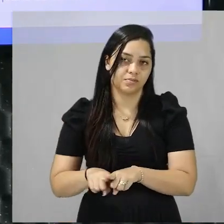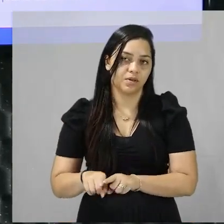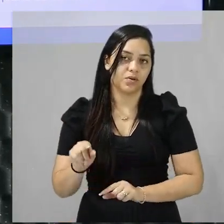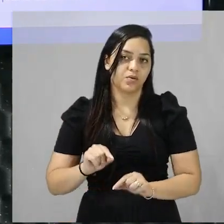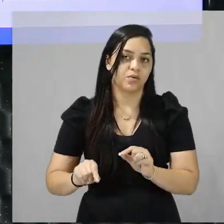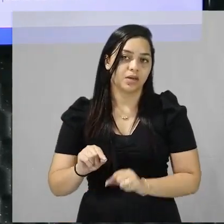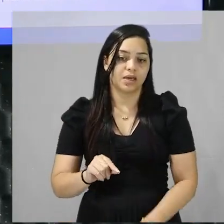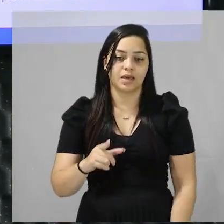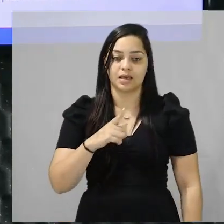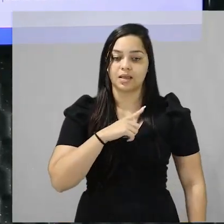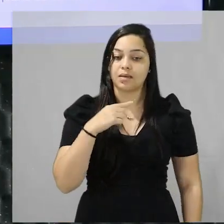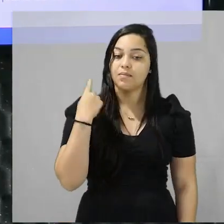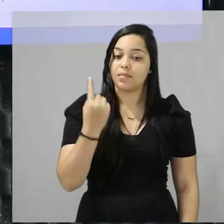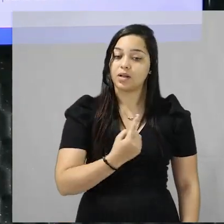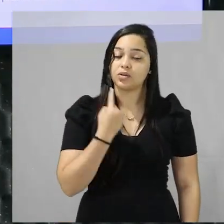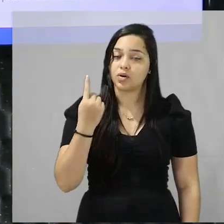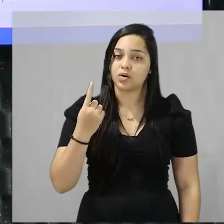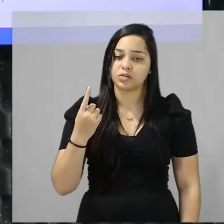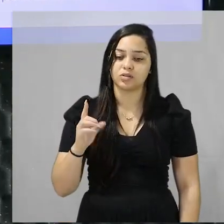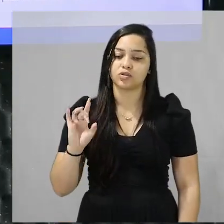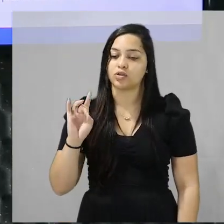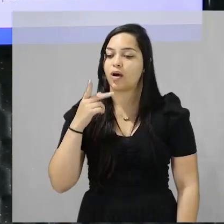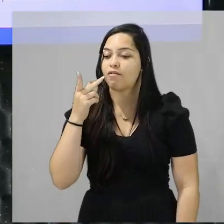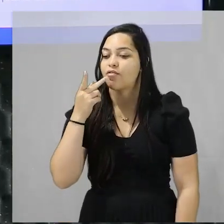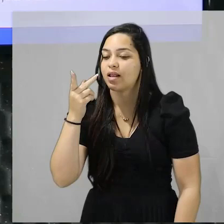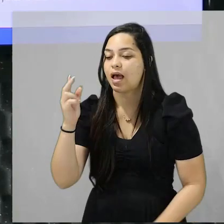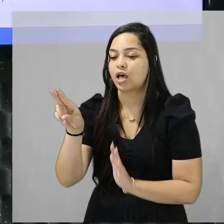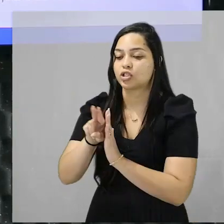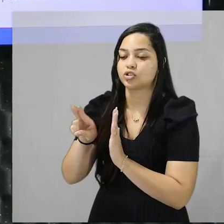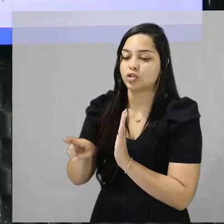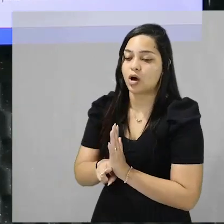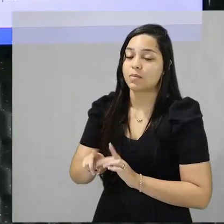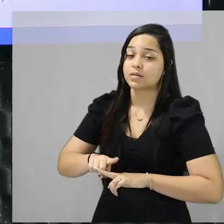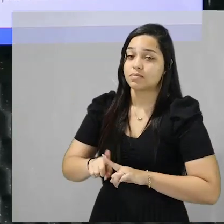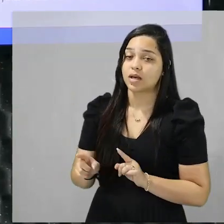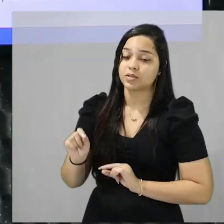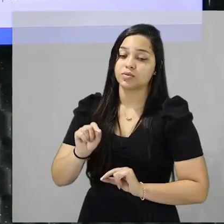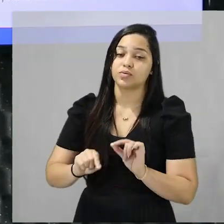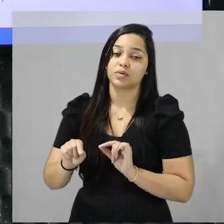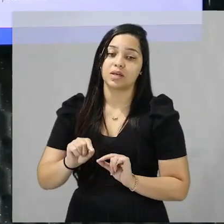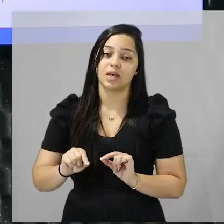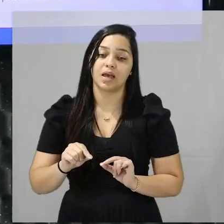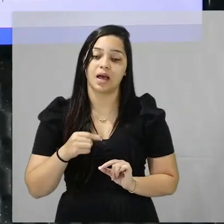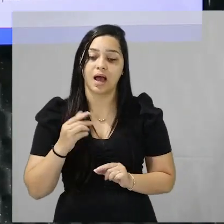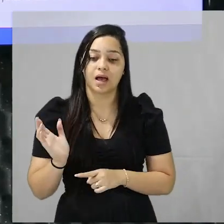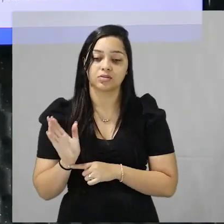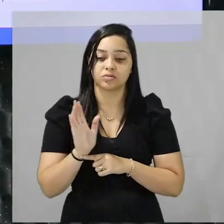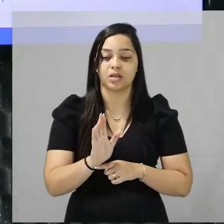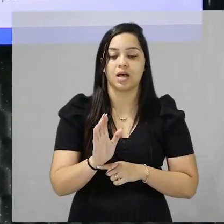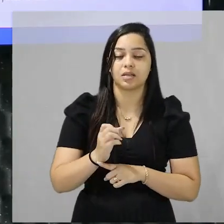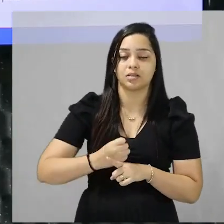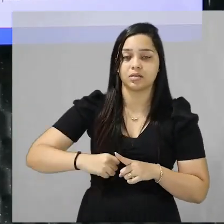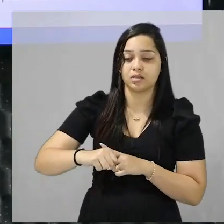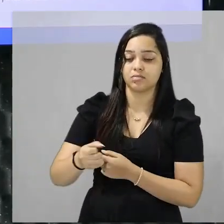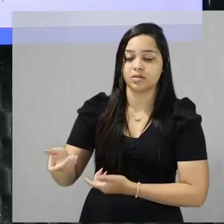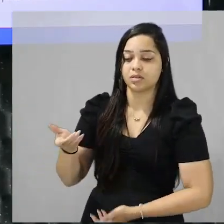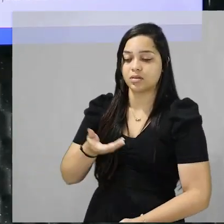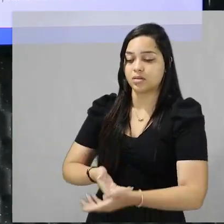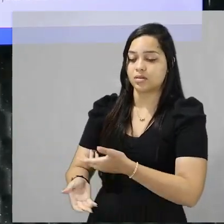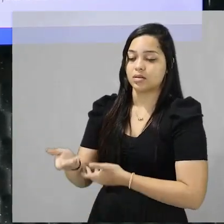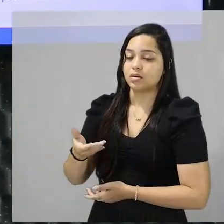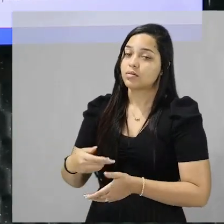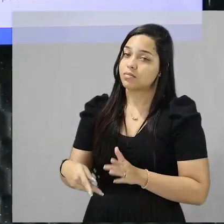vão trazer para nós. Ela não está aqui para ditar normas, e sim para nos ajudar na socialização, na integração e